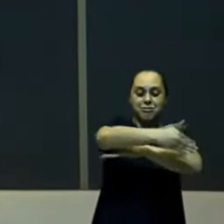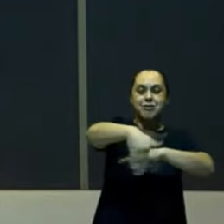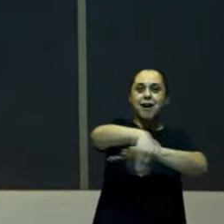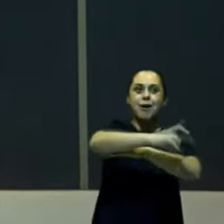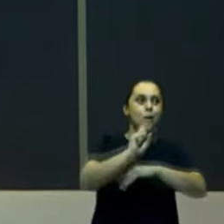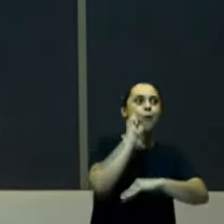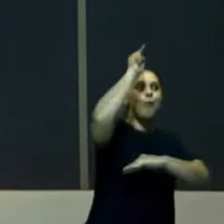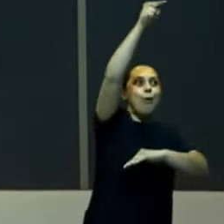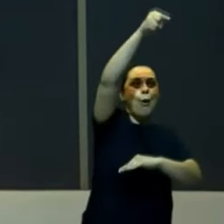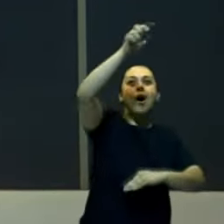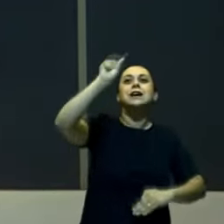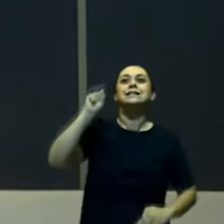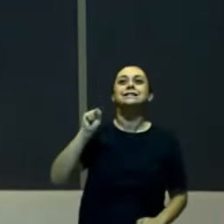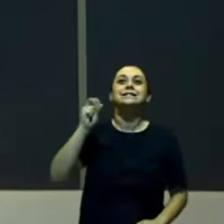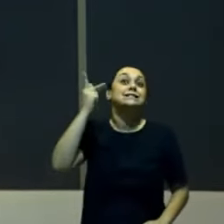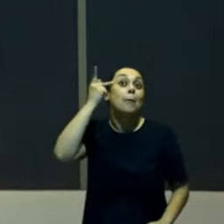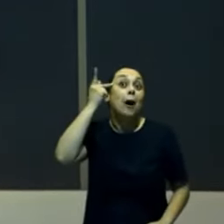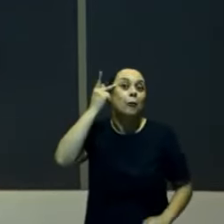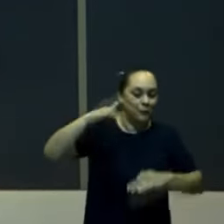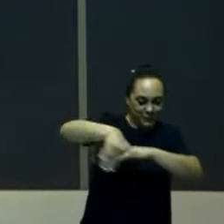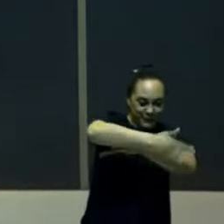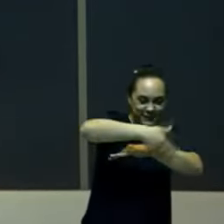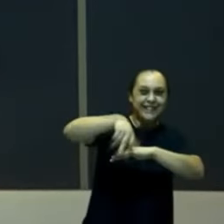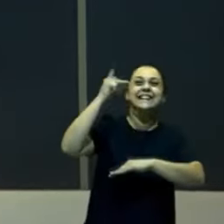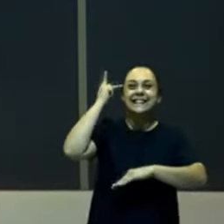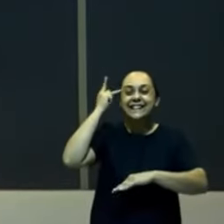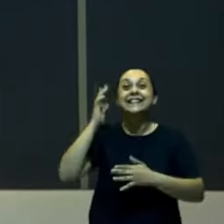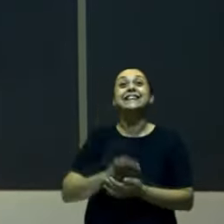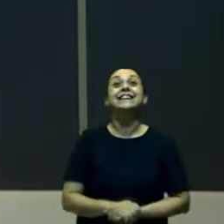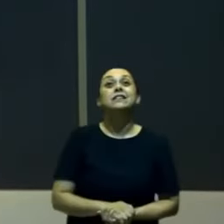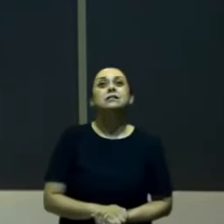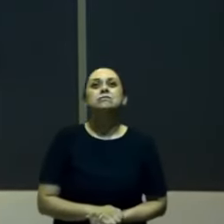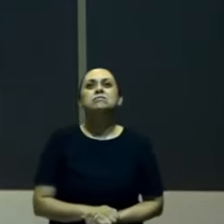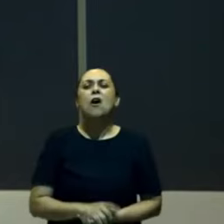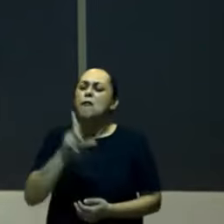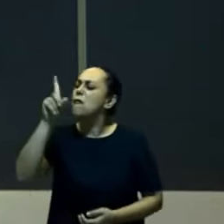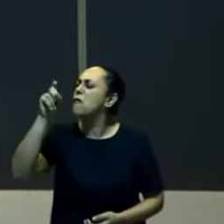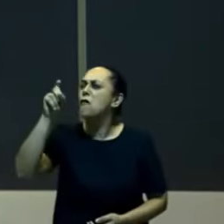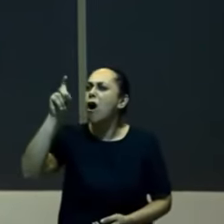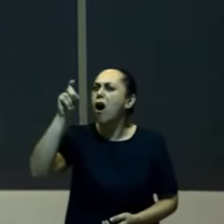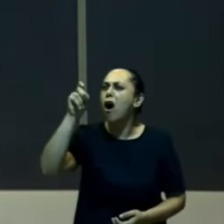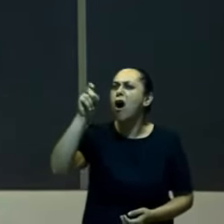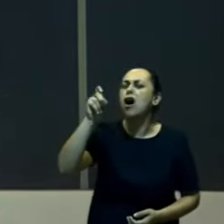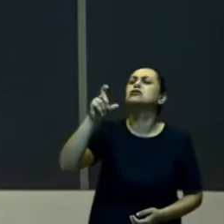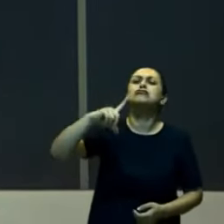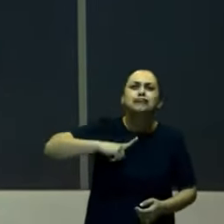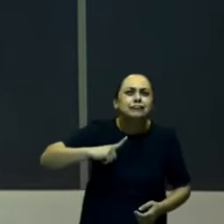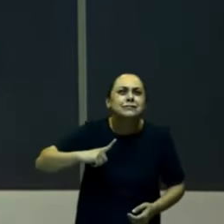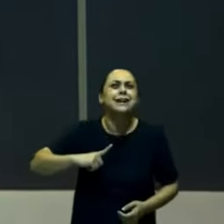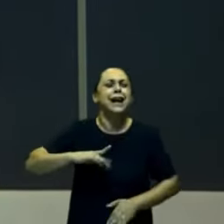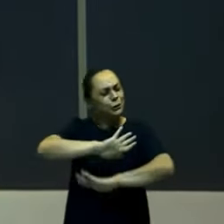uma postagem ali, daquela igreja. Ótimas memórias, tanta coisa que Deus fez, tanta coisa que aconteceu